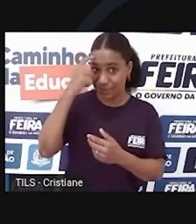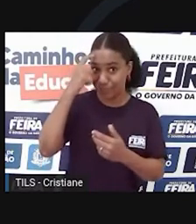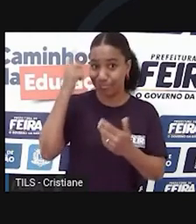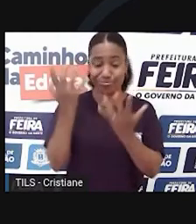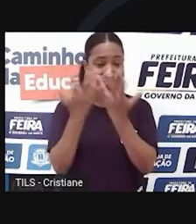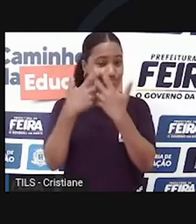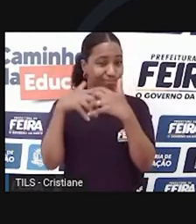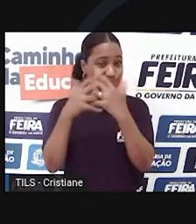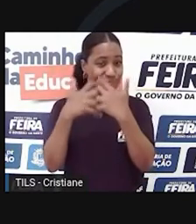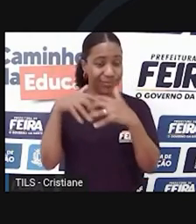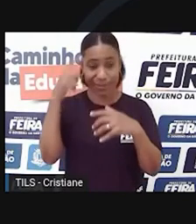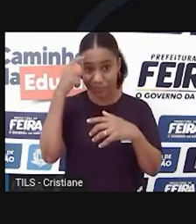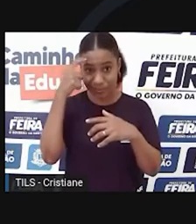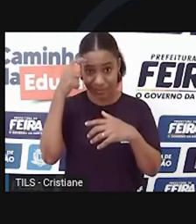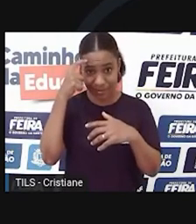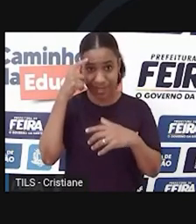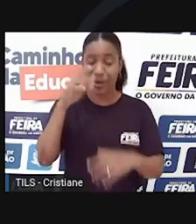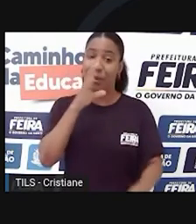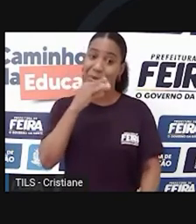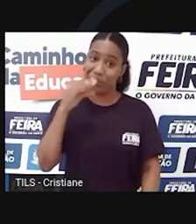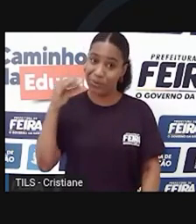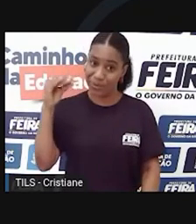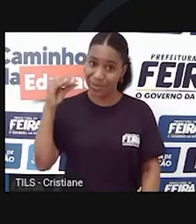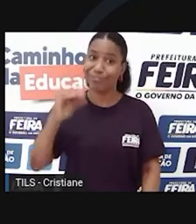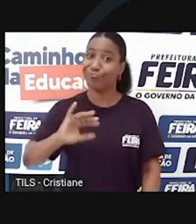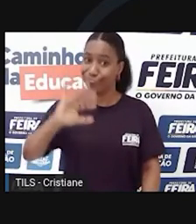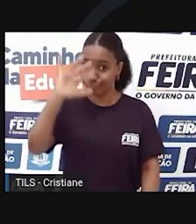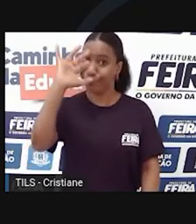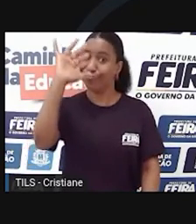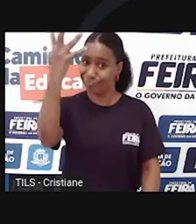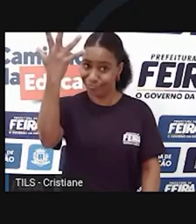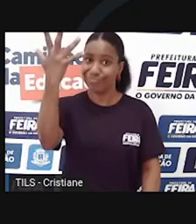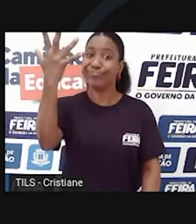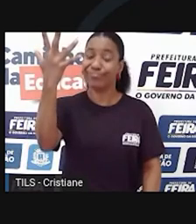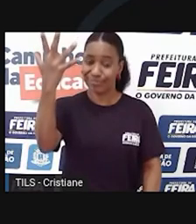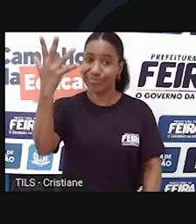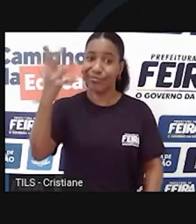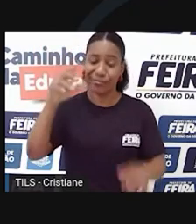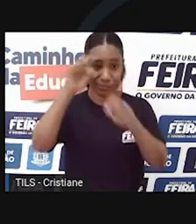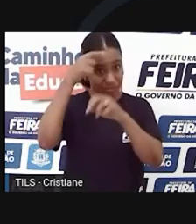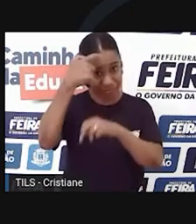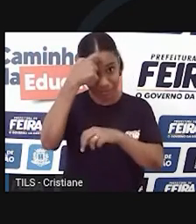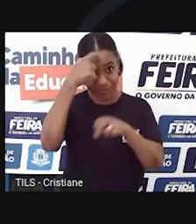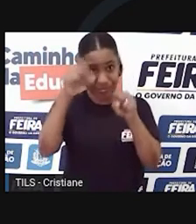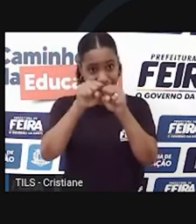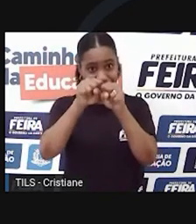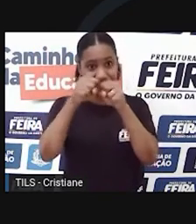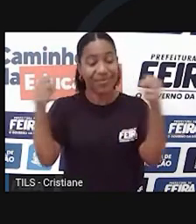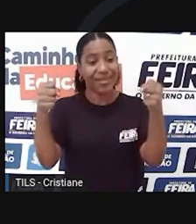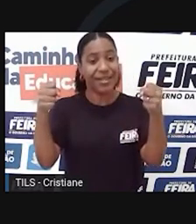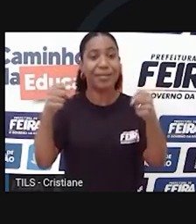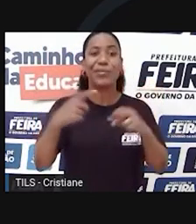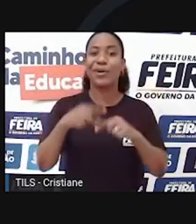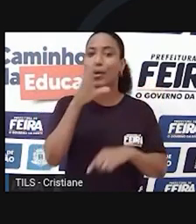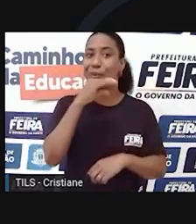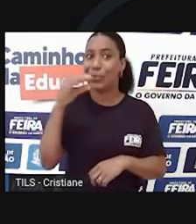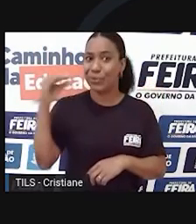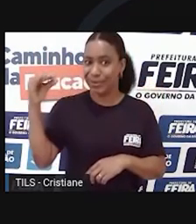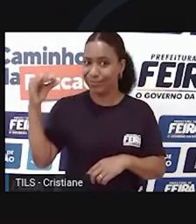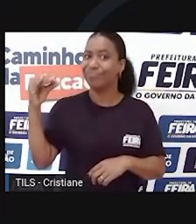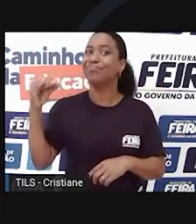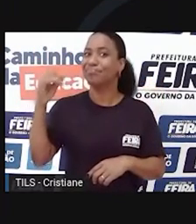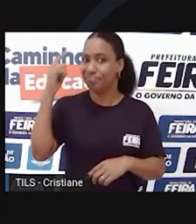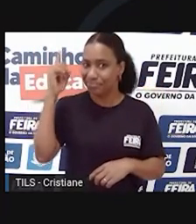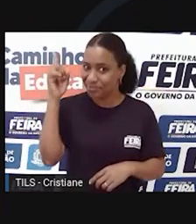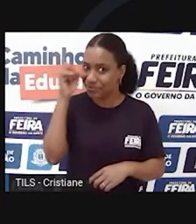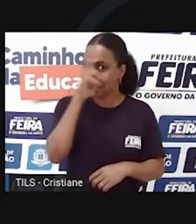um primeiro surto durante a adolescência. Porque justamente a própria adolescência, ela desorganiza, ela tende a ser traumática.